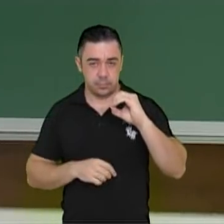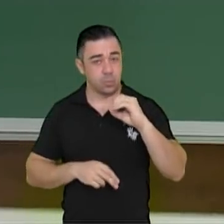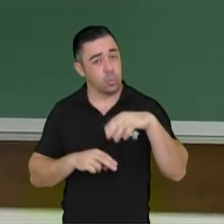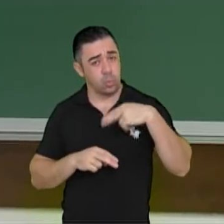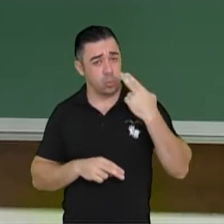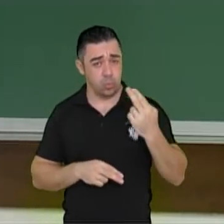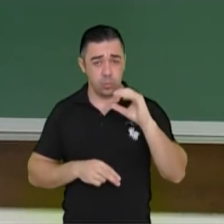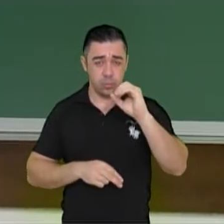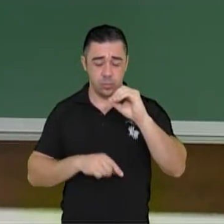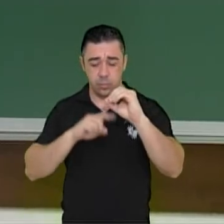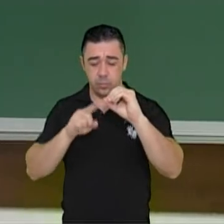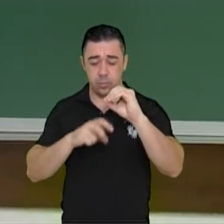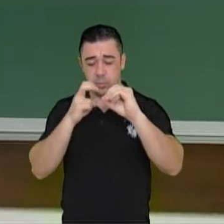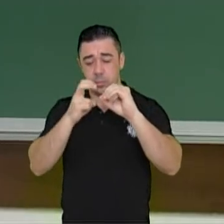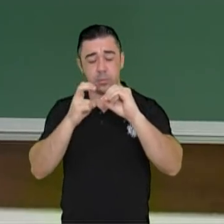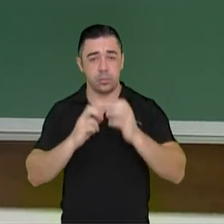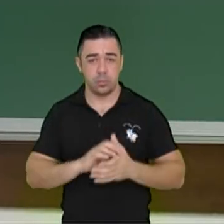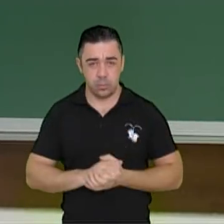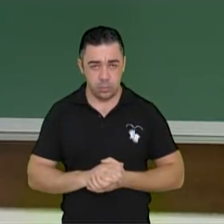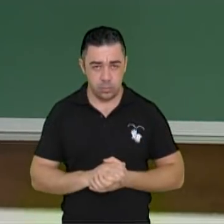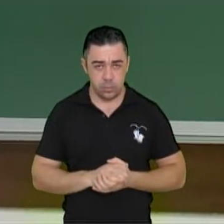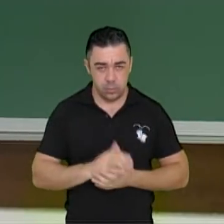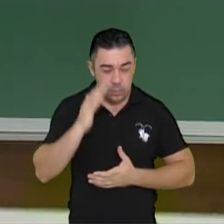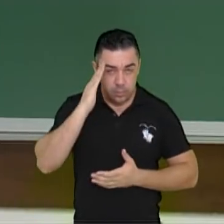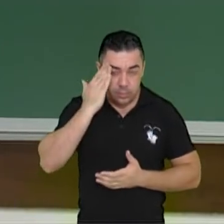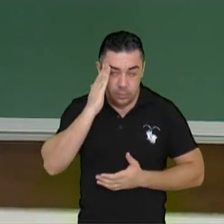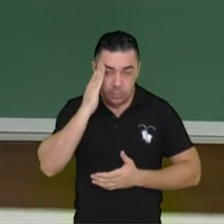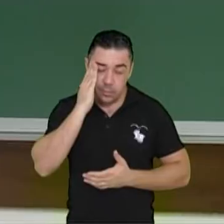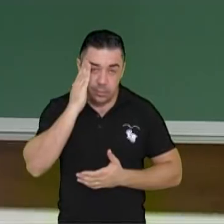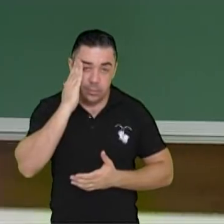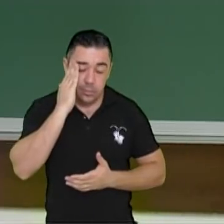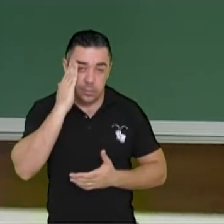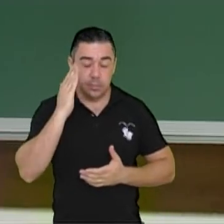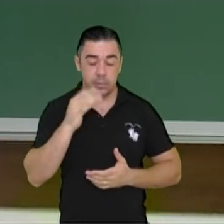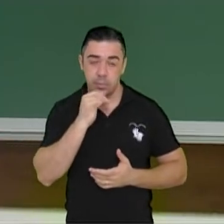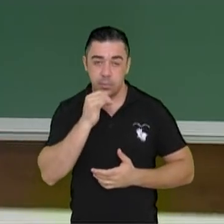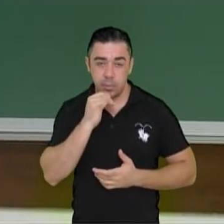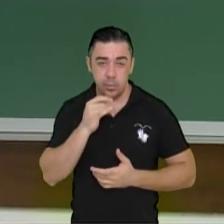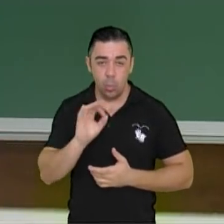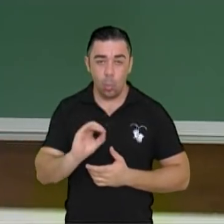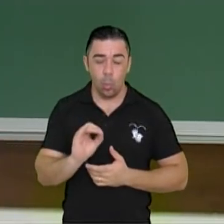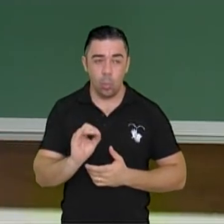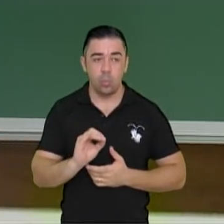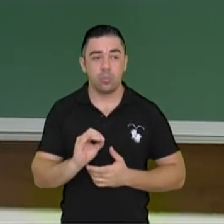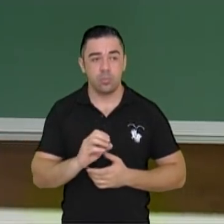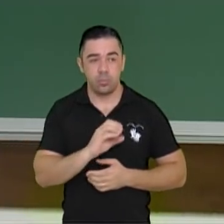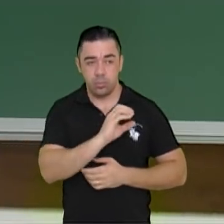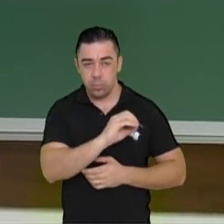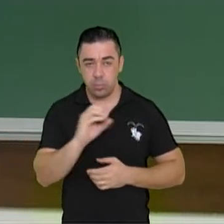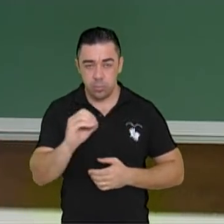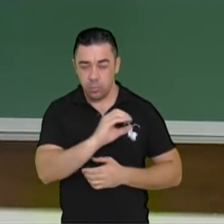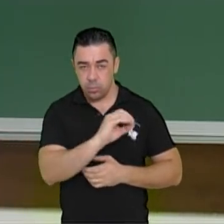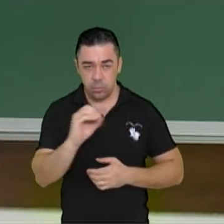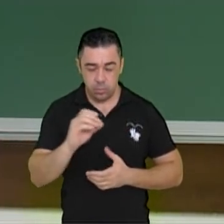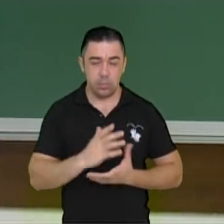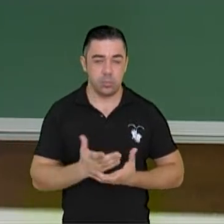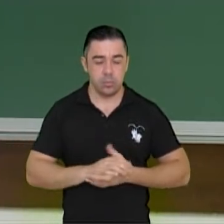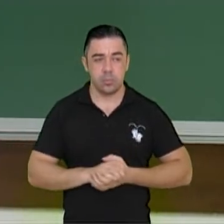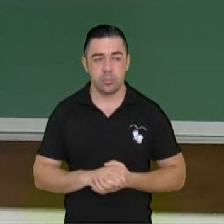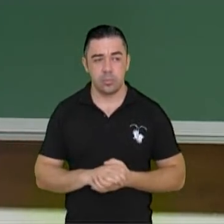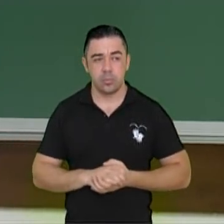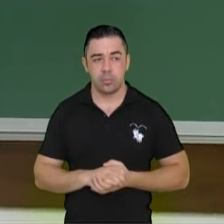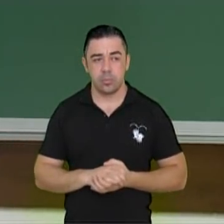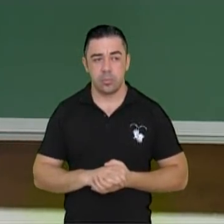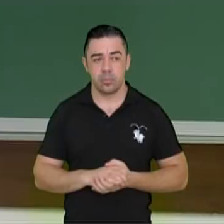pode ficar nadando ali sozinha? Não, o espaço em branco completa com 0. Então,